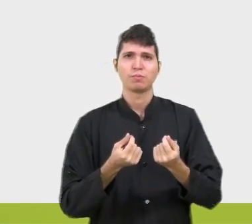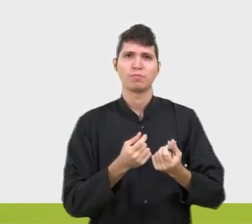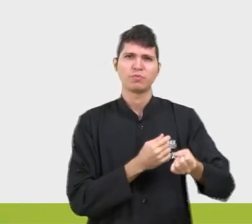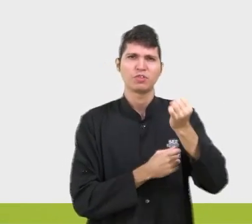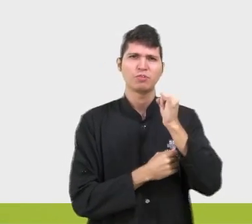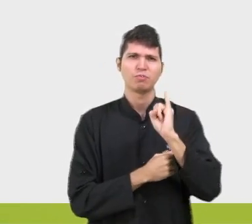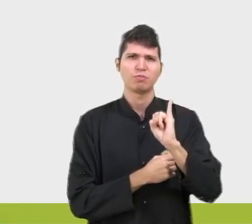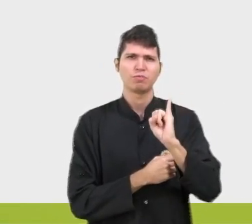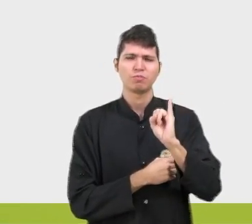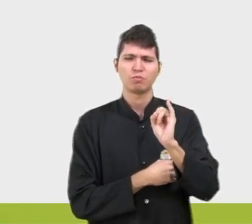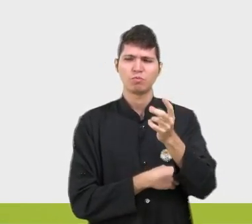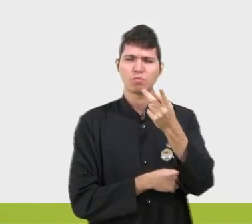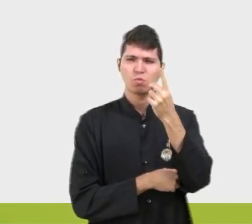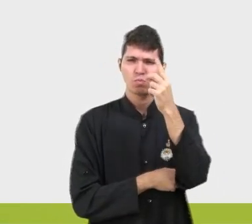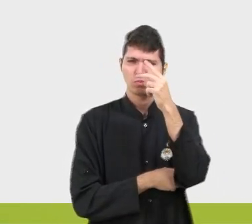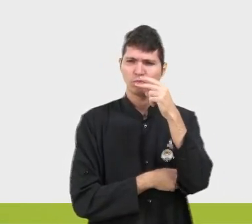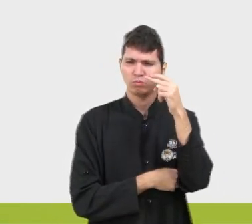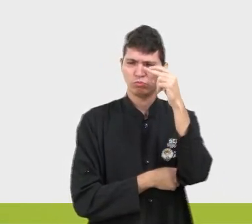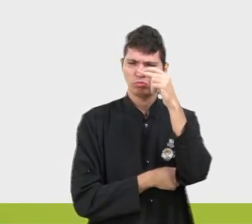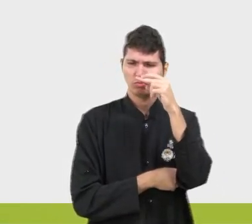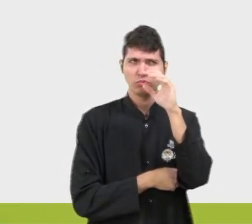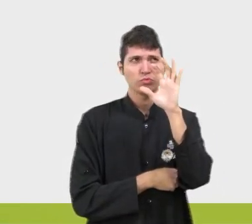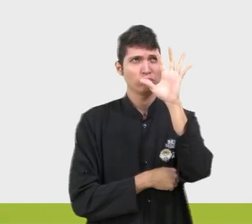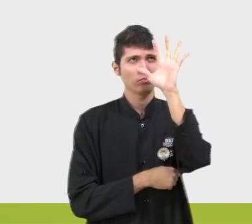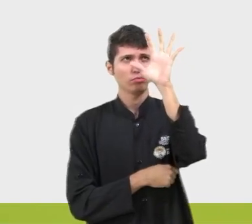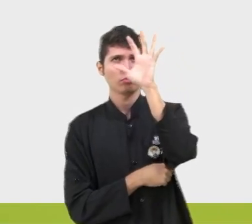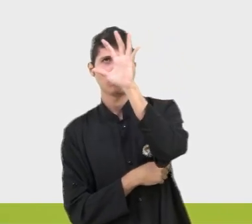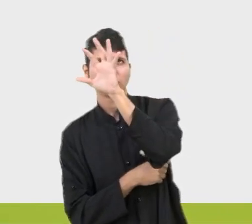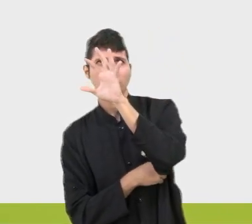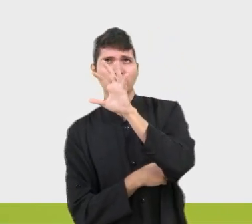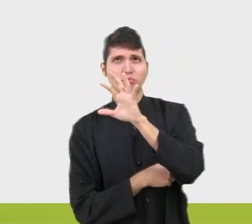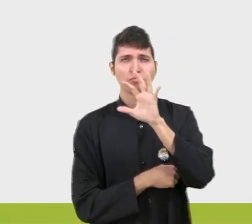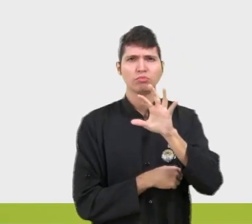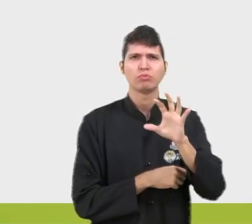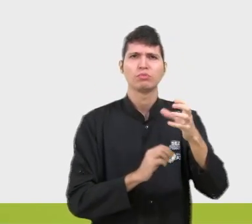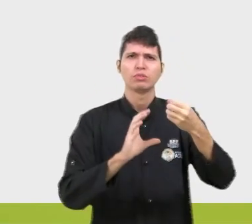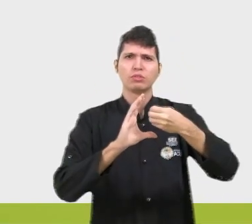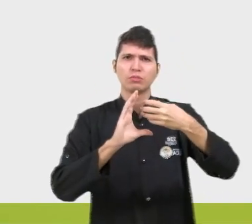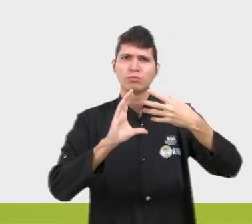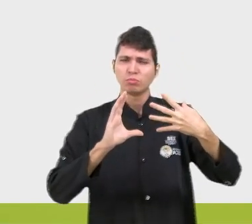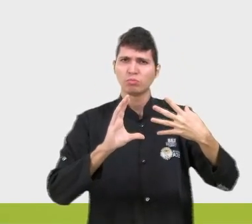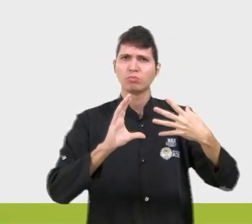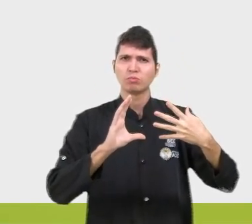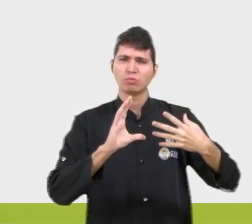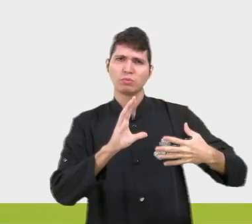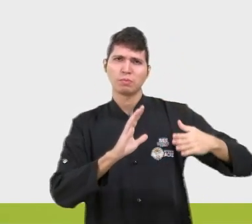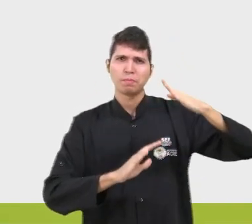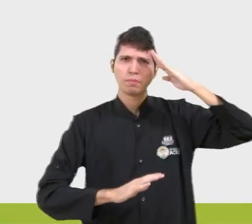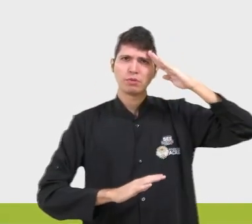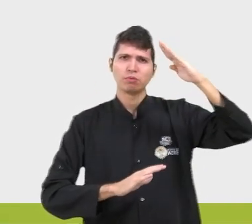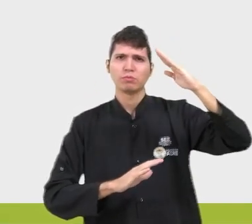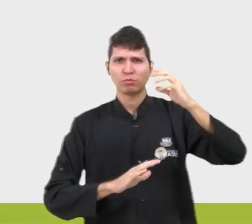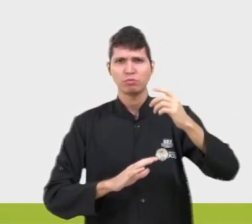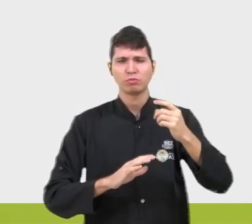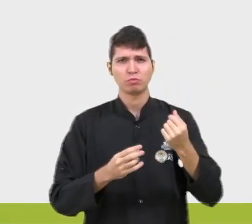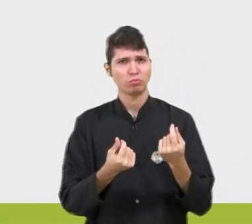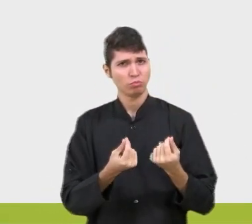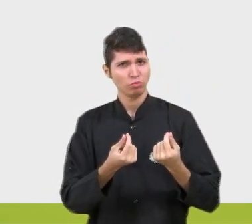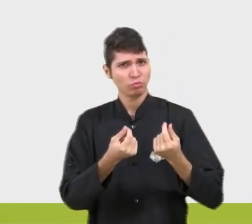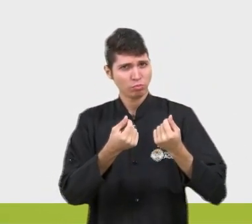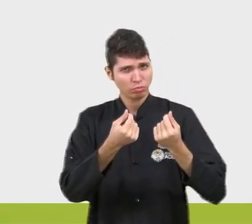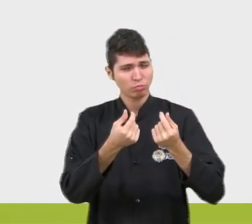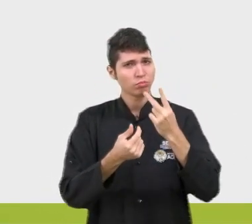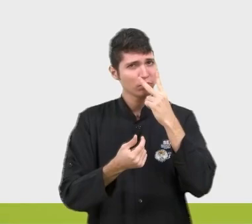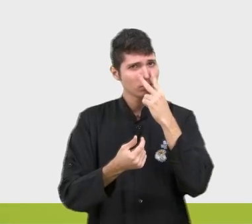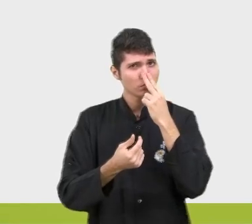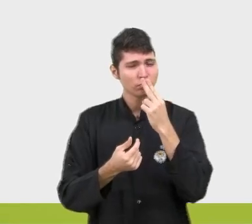for analisar as regiões do Brasil, tem-se aí características principalmente econômicas parecidas. Vou colocar